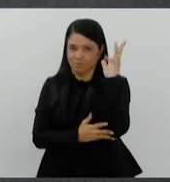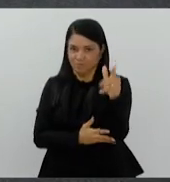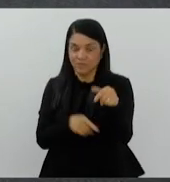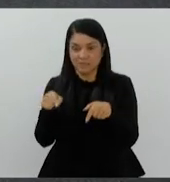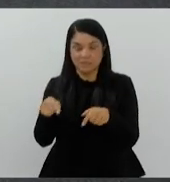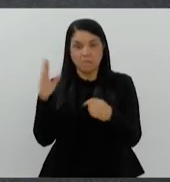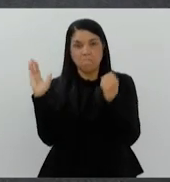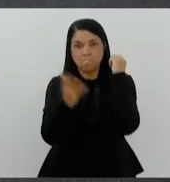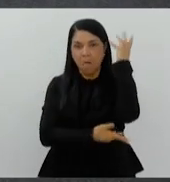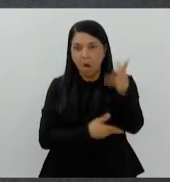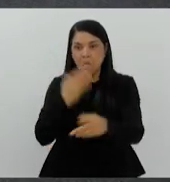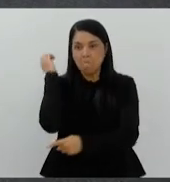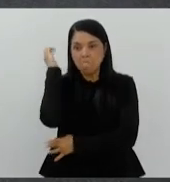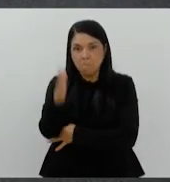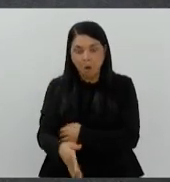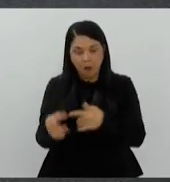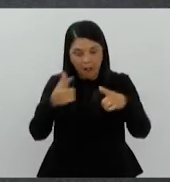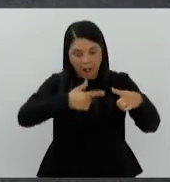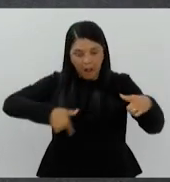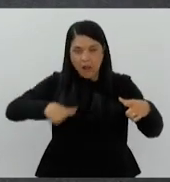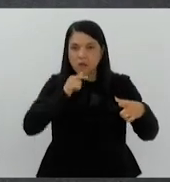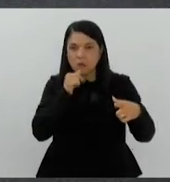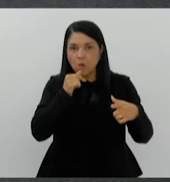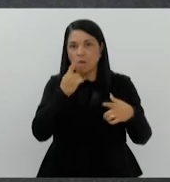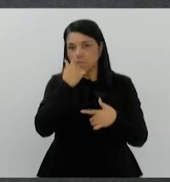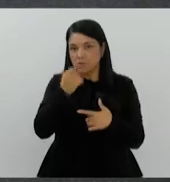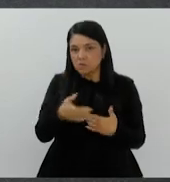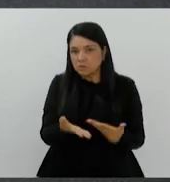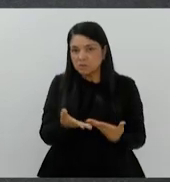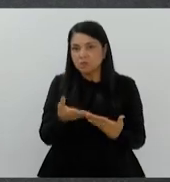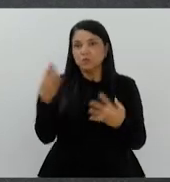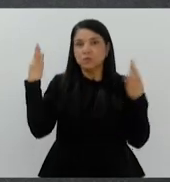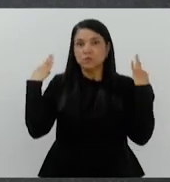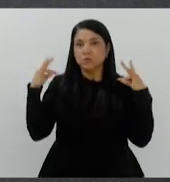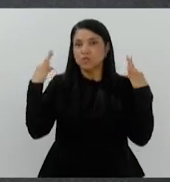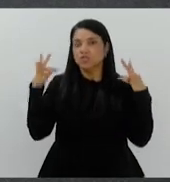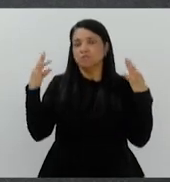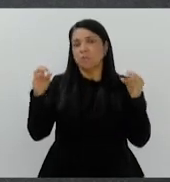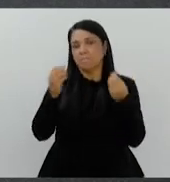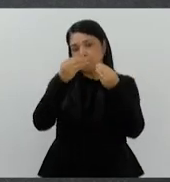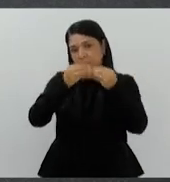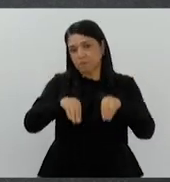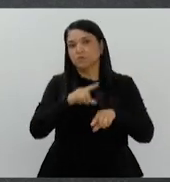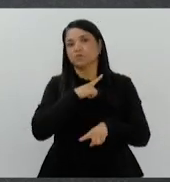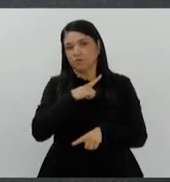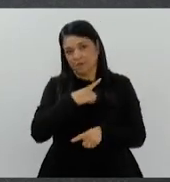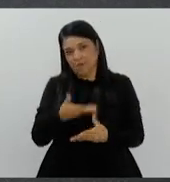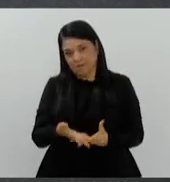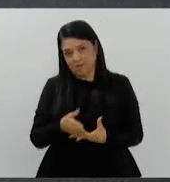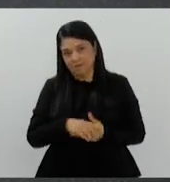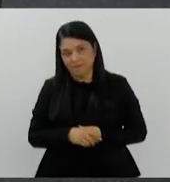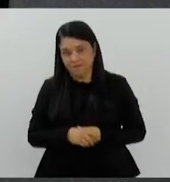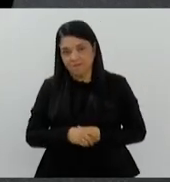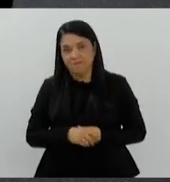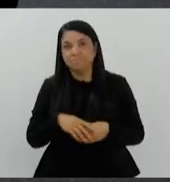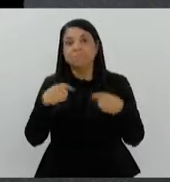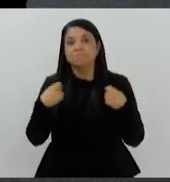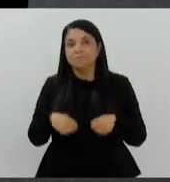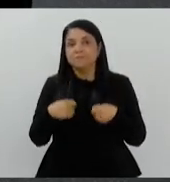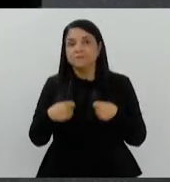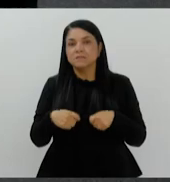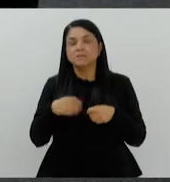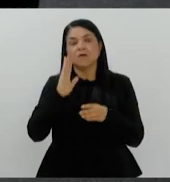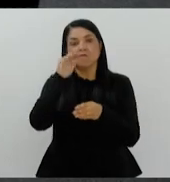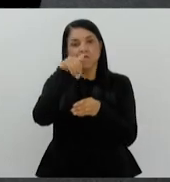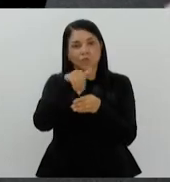são desmatadas, a lagoa é poluída, você quebra o turismo e quebra a galinha dos ovos de ouro. Então, a gente tem que, sim,